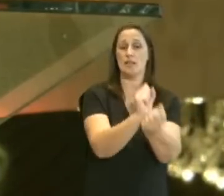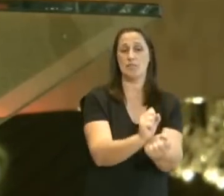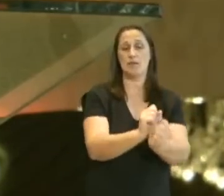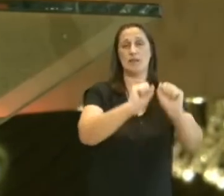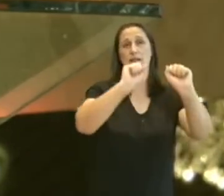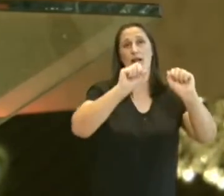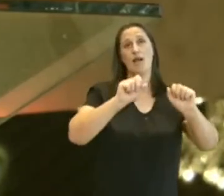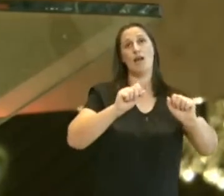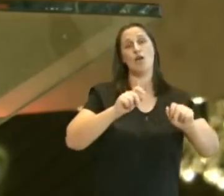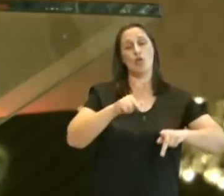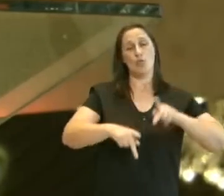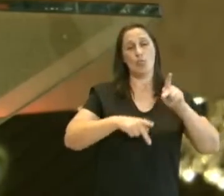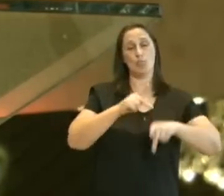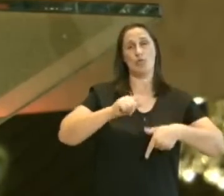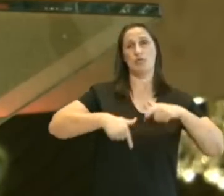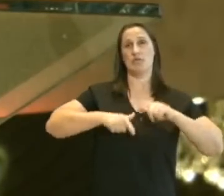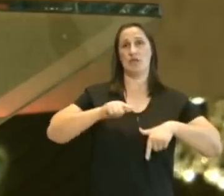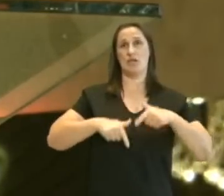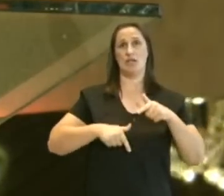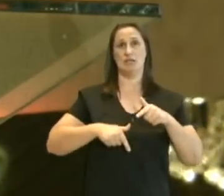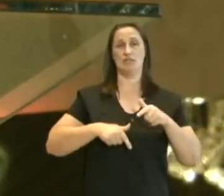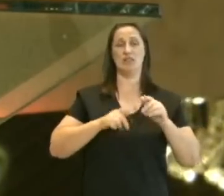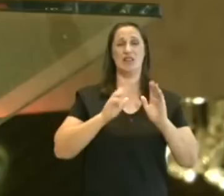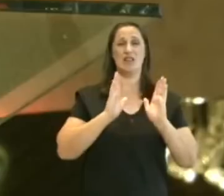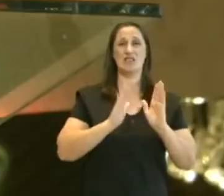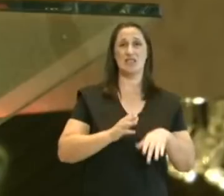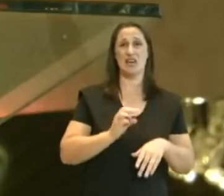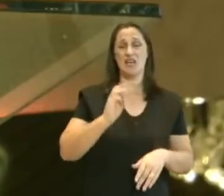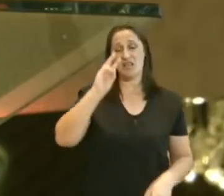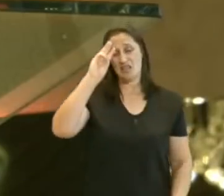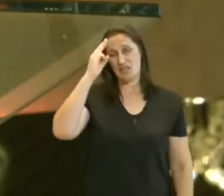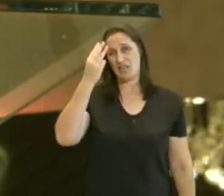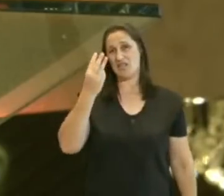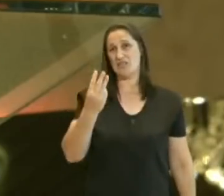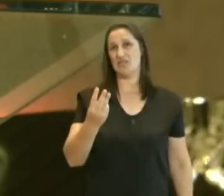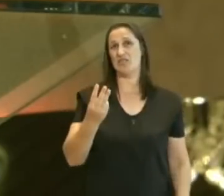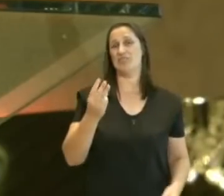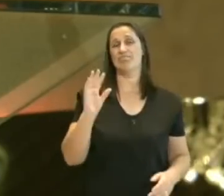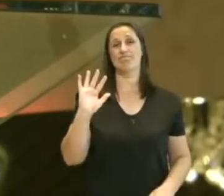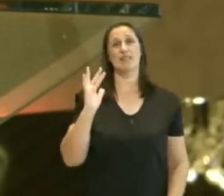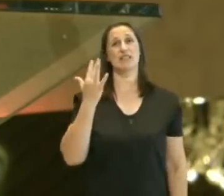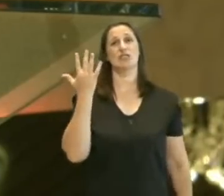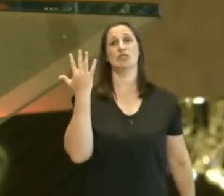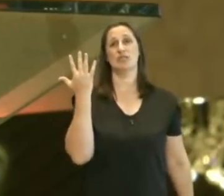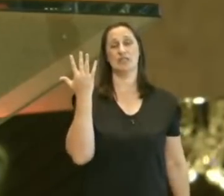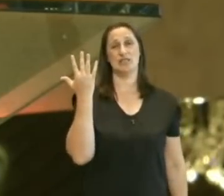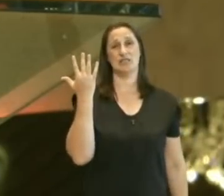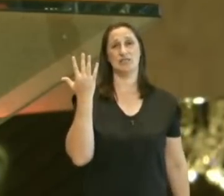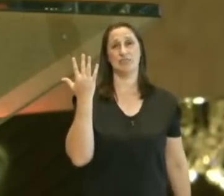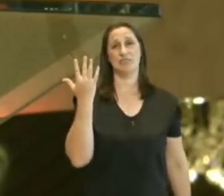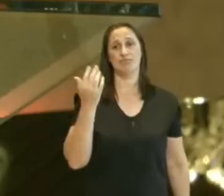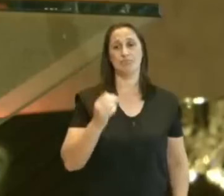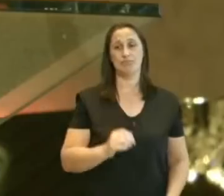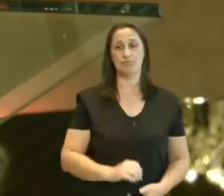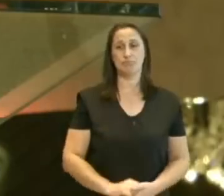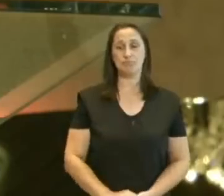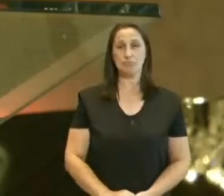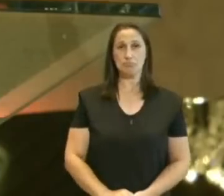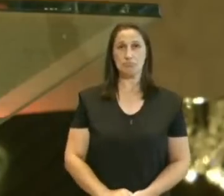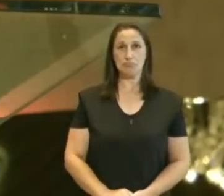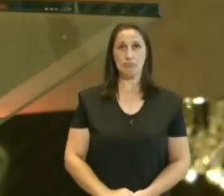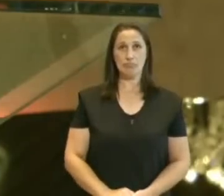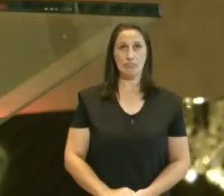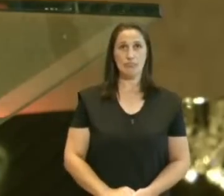povo de Israel. Porém, já faz 3 dias que tudo isso aconteceu.